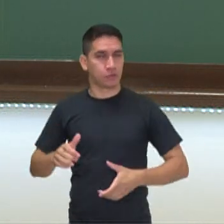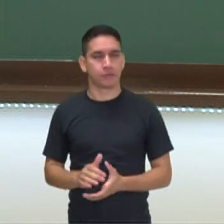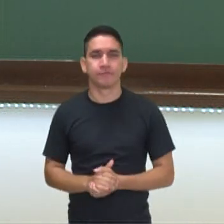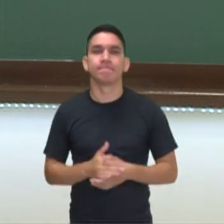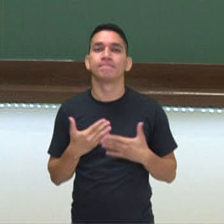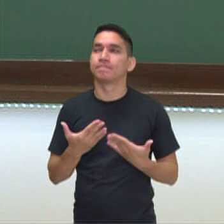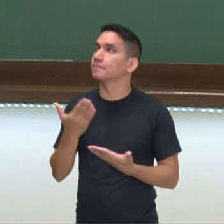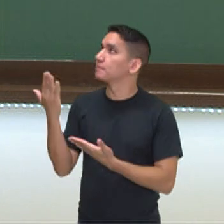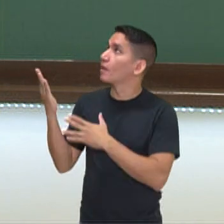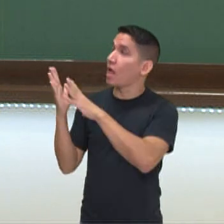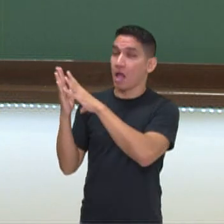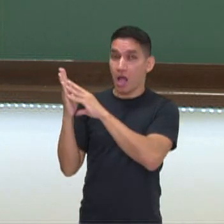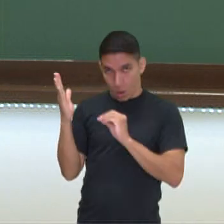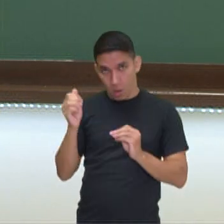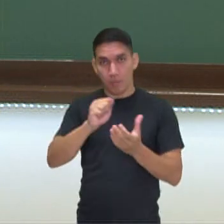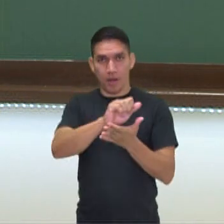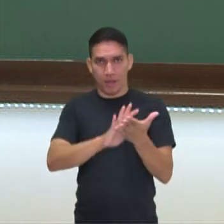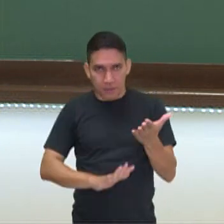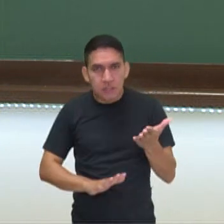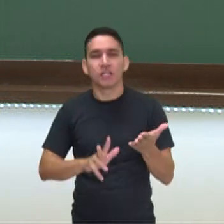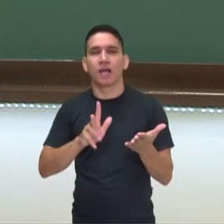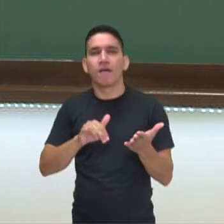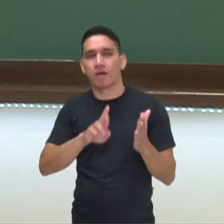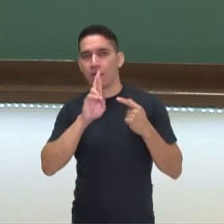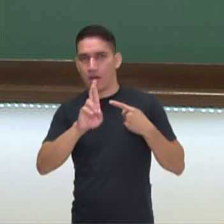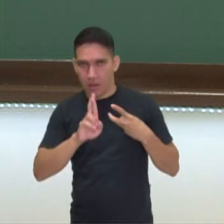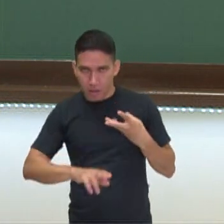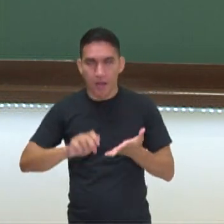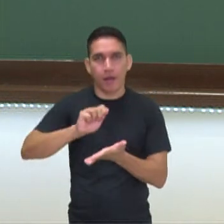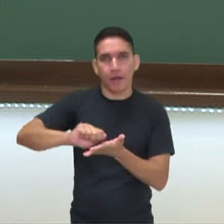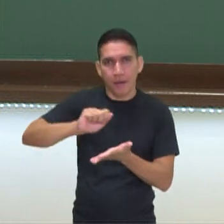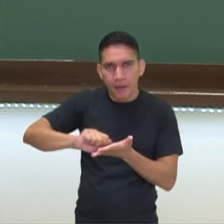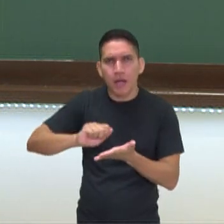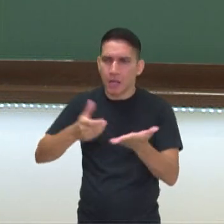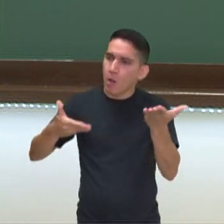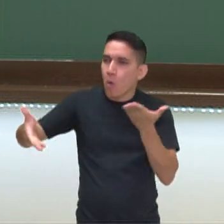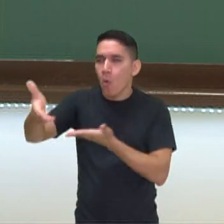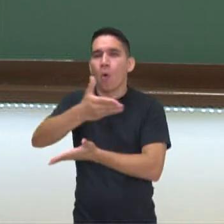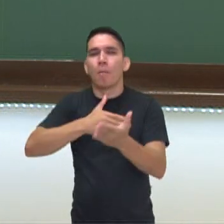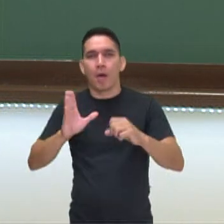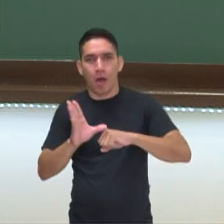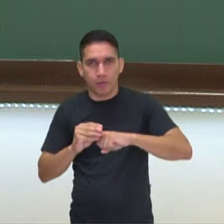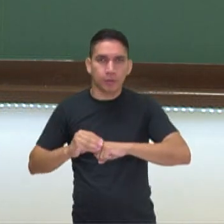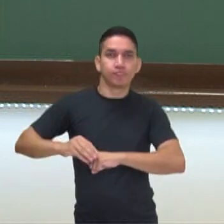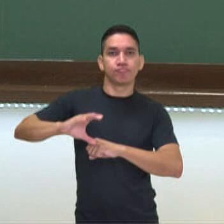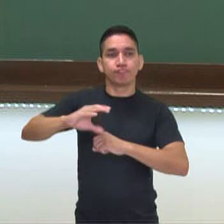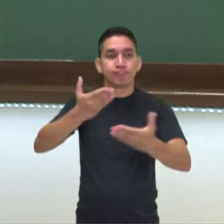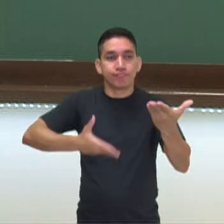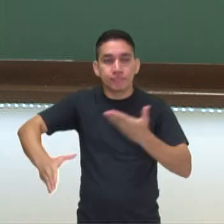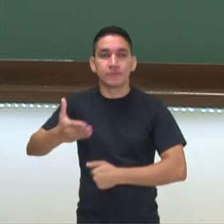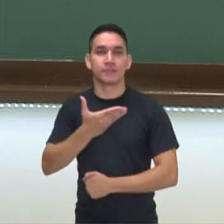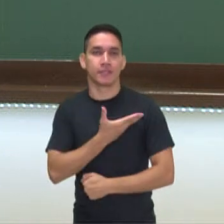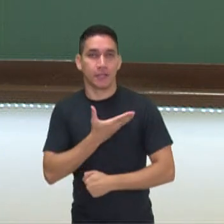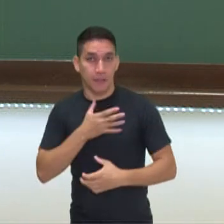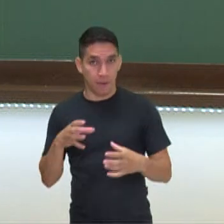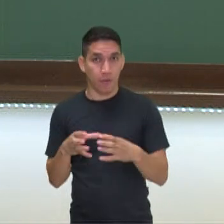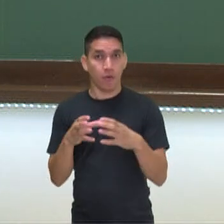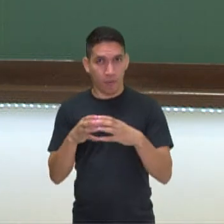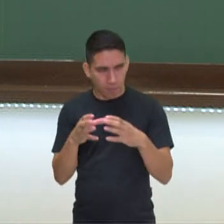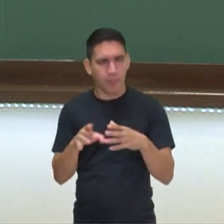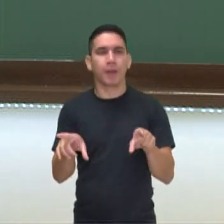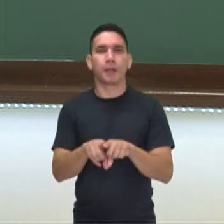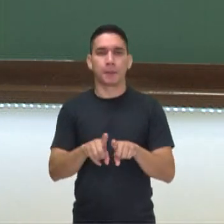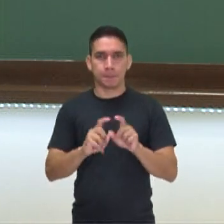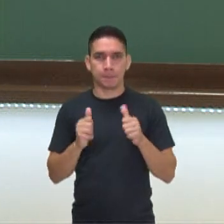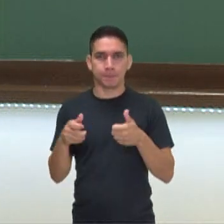atividade, vamos copiar o enunciado, vamos responder no caderno, vamos compartilhar o conhecimento com os nossos colegas de sala, socializar